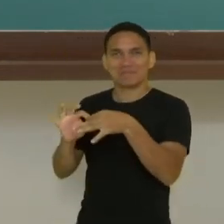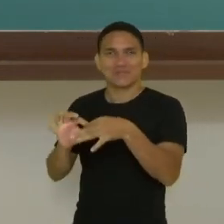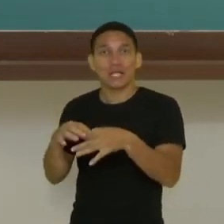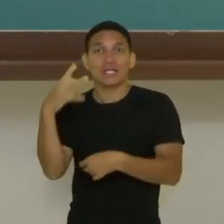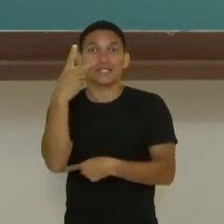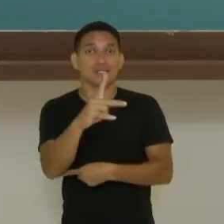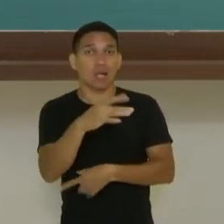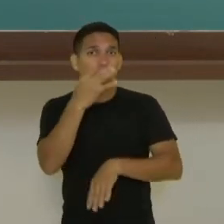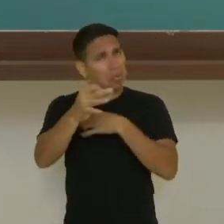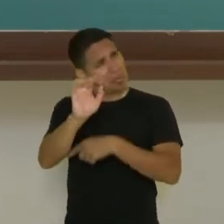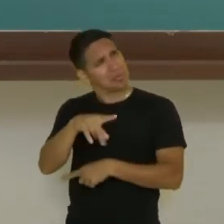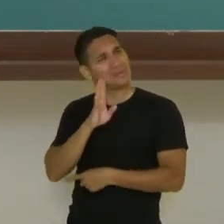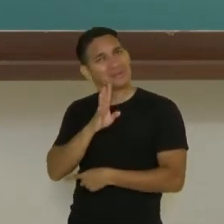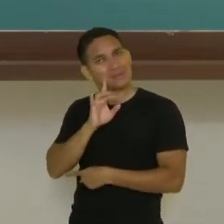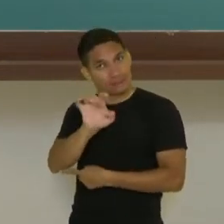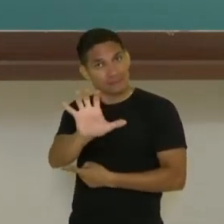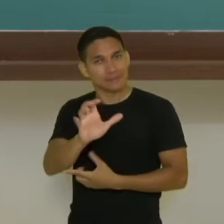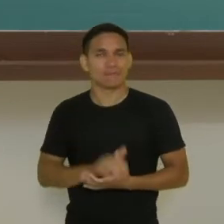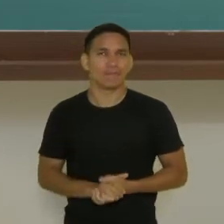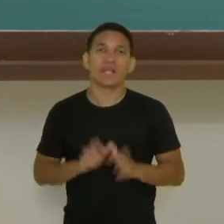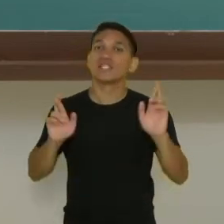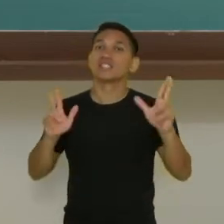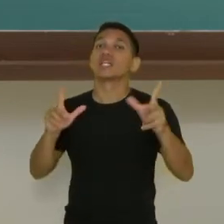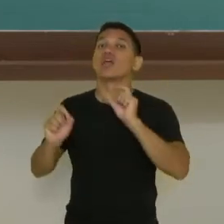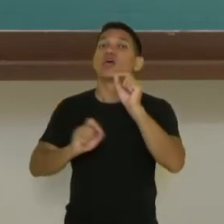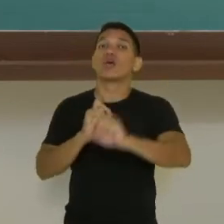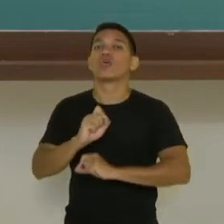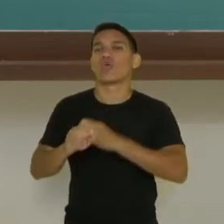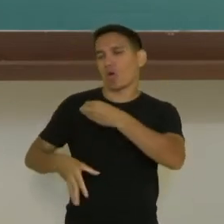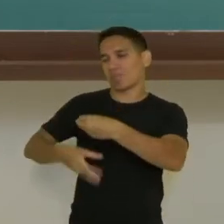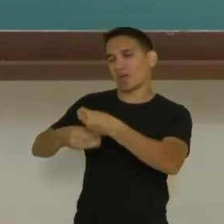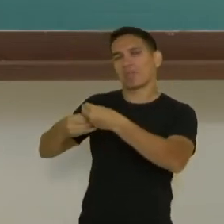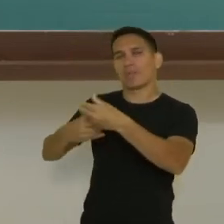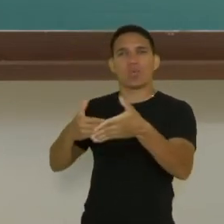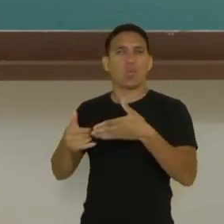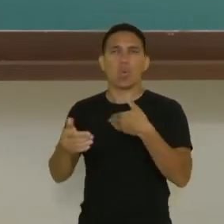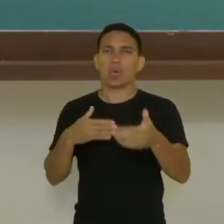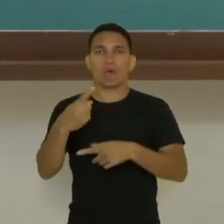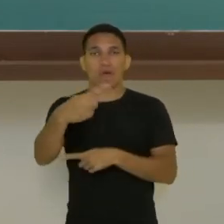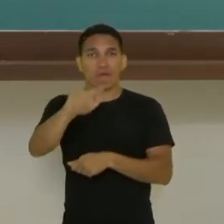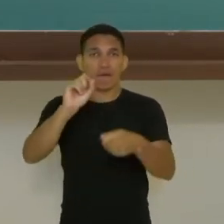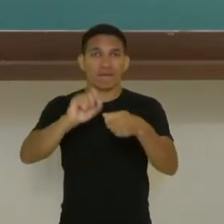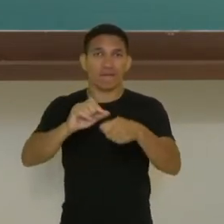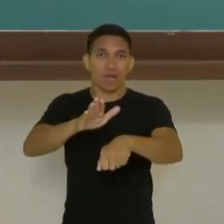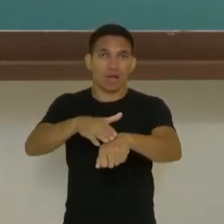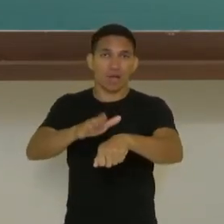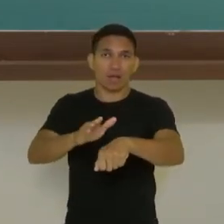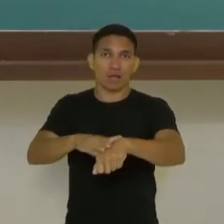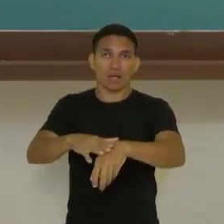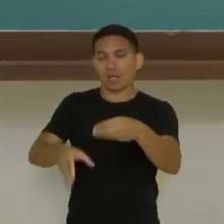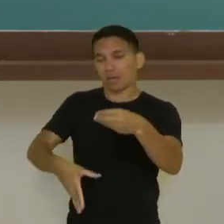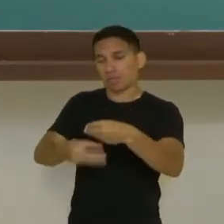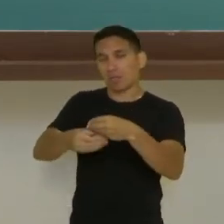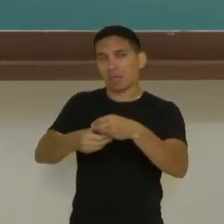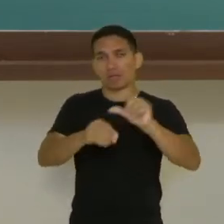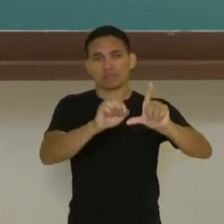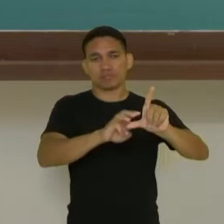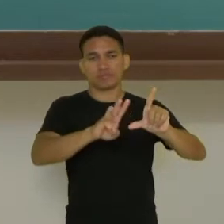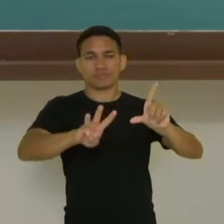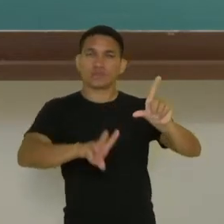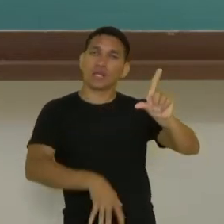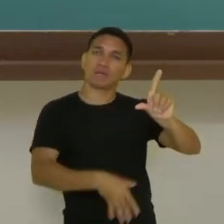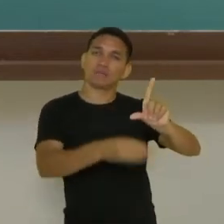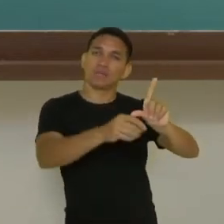texto. É bacana, né, pessoal? Diferente de um comentário qualquer que você faz lá na seção de comentários. Lembrando